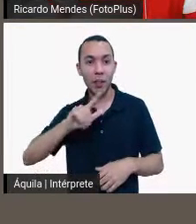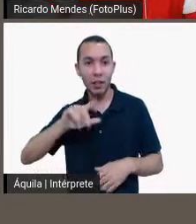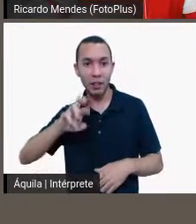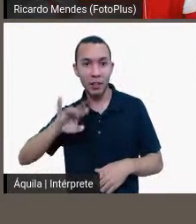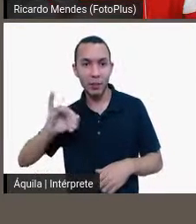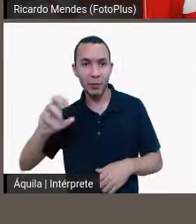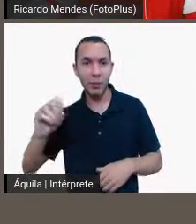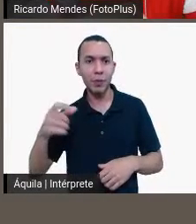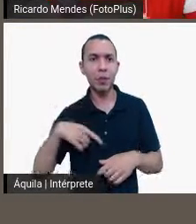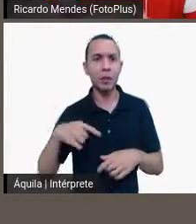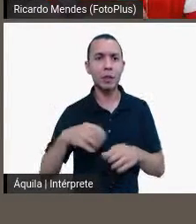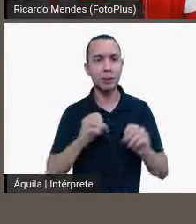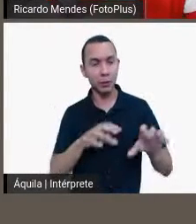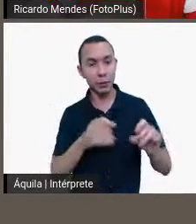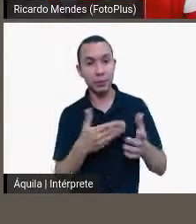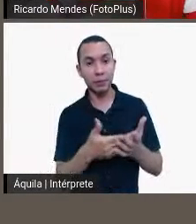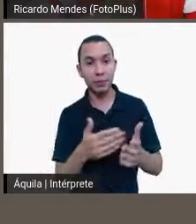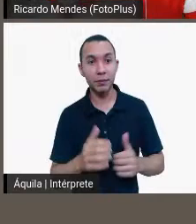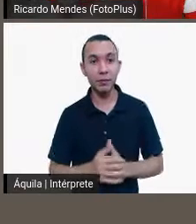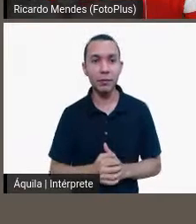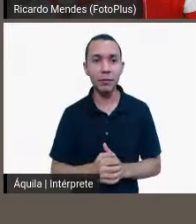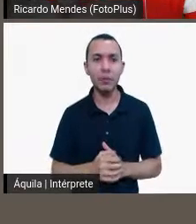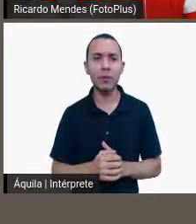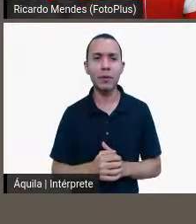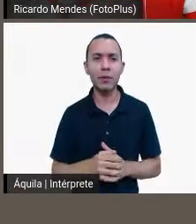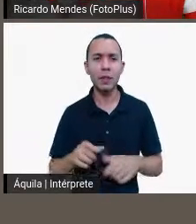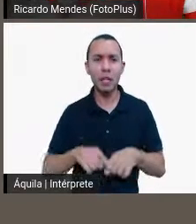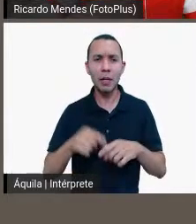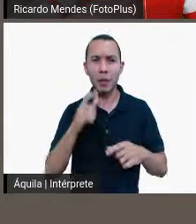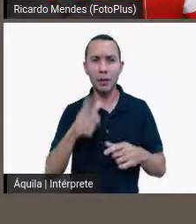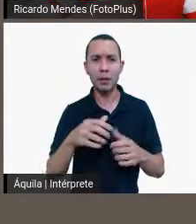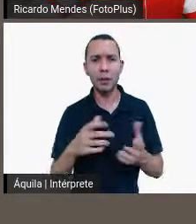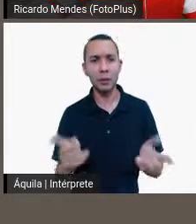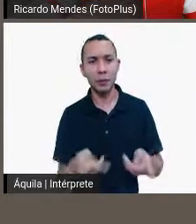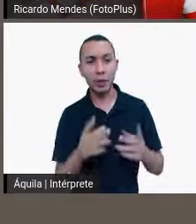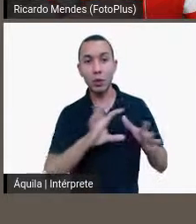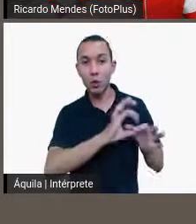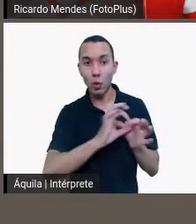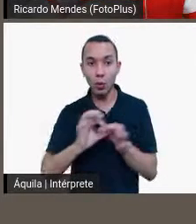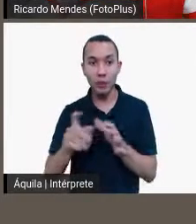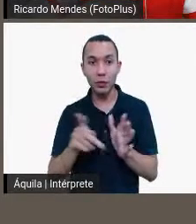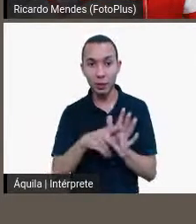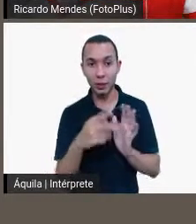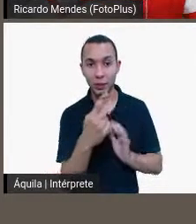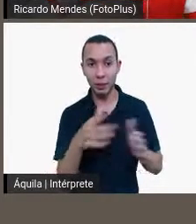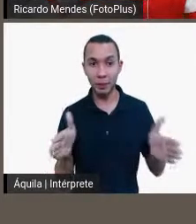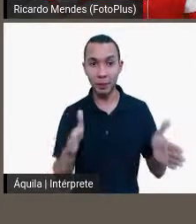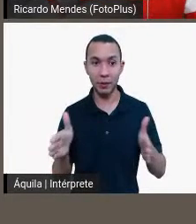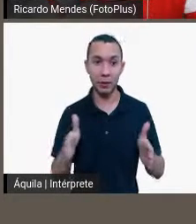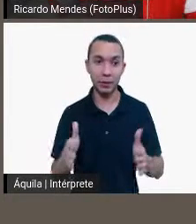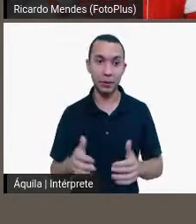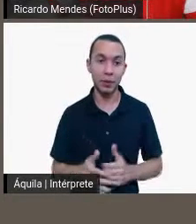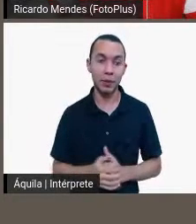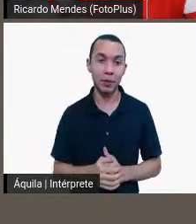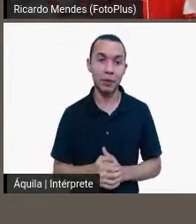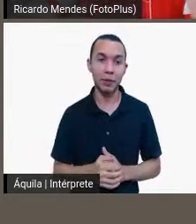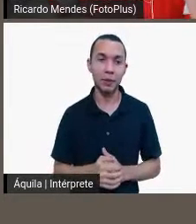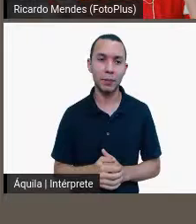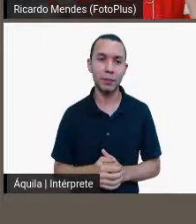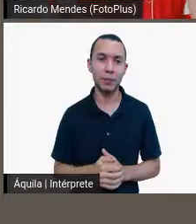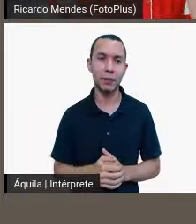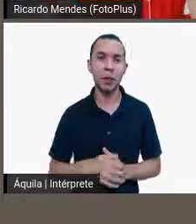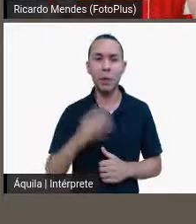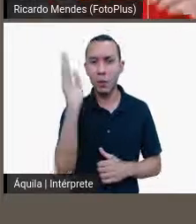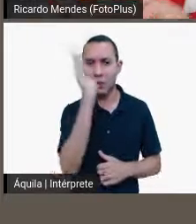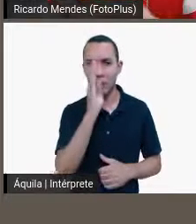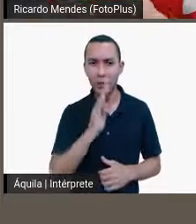panoramas e a obra Os 30 Valérios, sem maior ênfase em sua excepcionalidade no contexto do período. O panorama brasileiro da